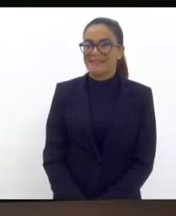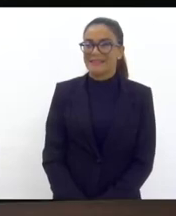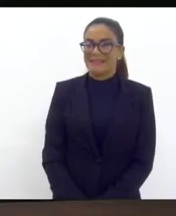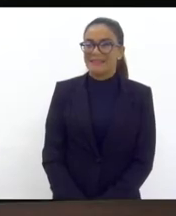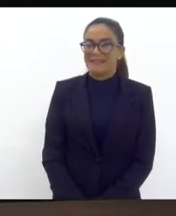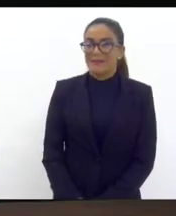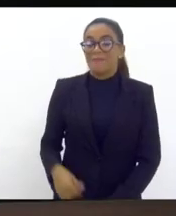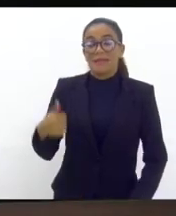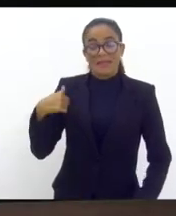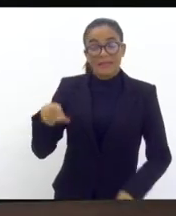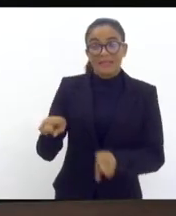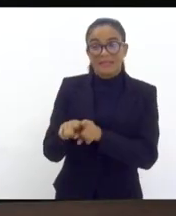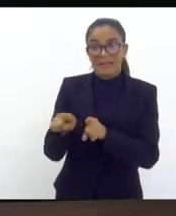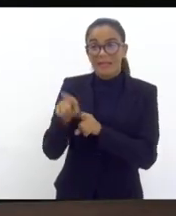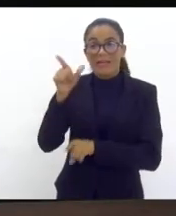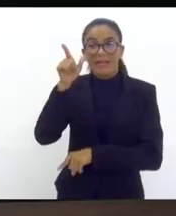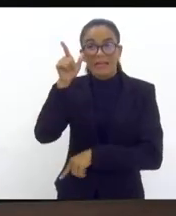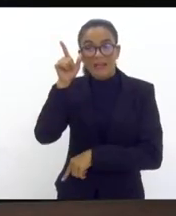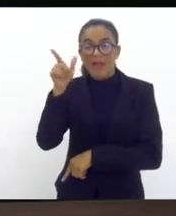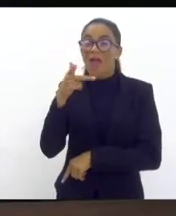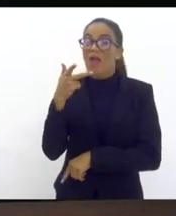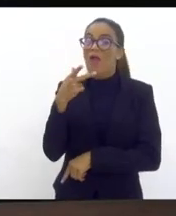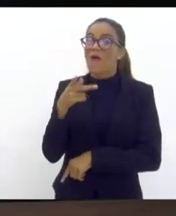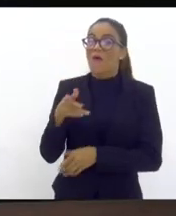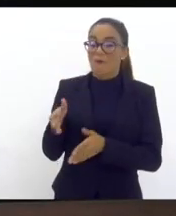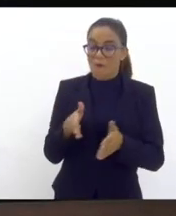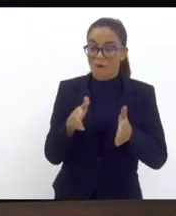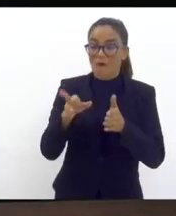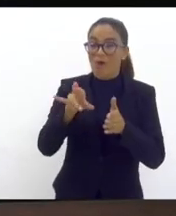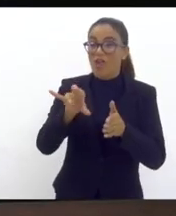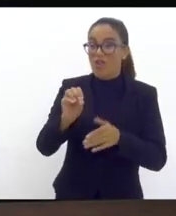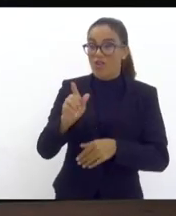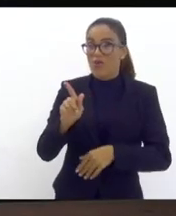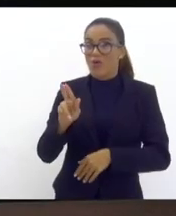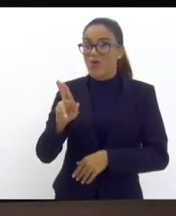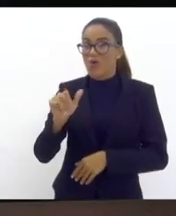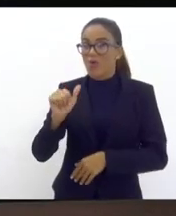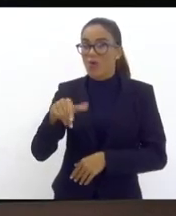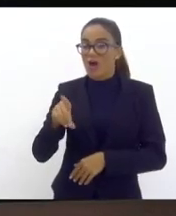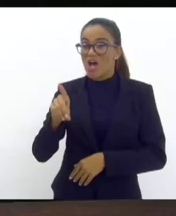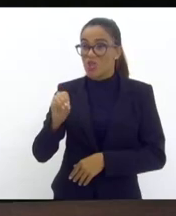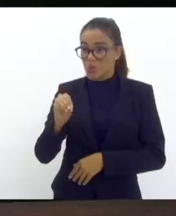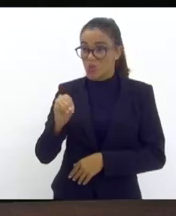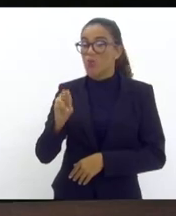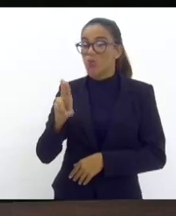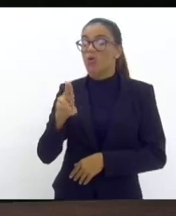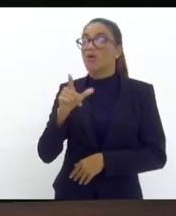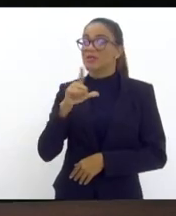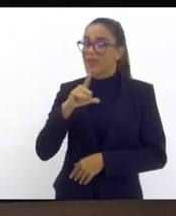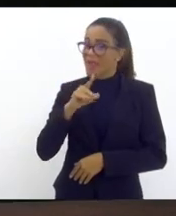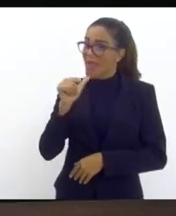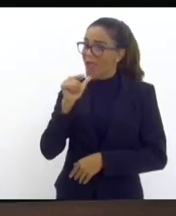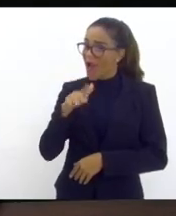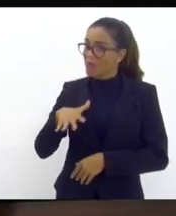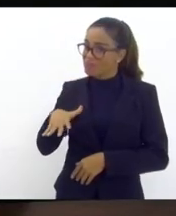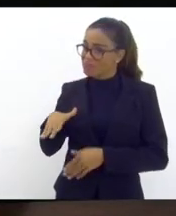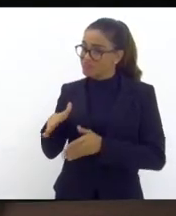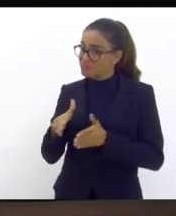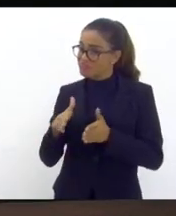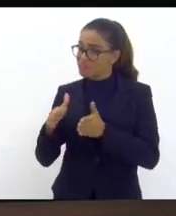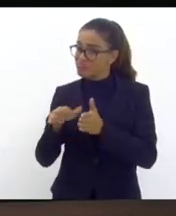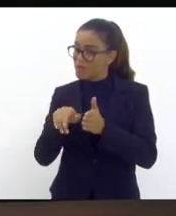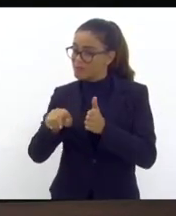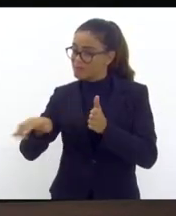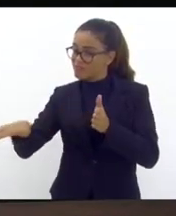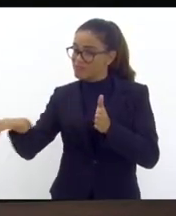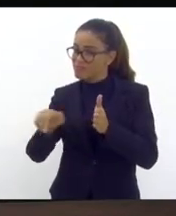Lucinha eu tive informação que a água sai do Gandu desce abastece a Barra da Tijuca toda a zona sul depois que retorna para